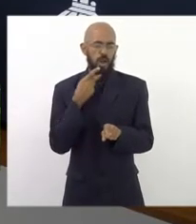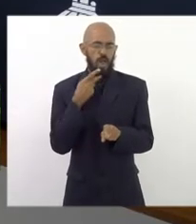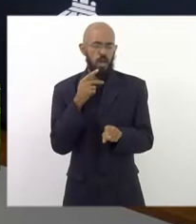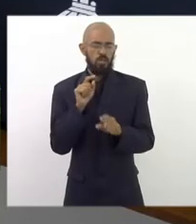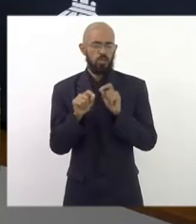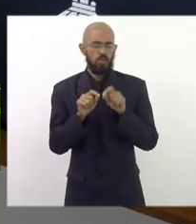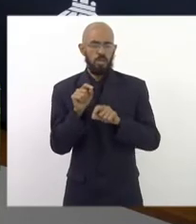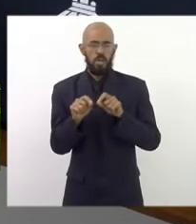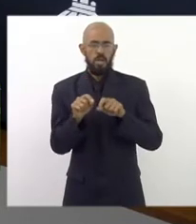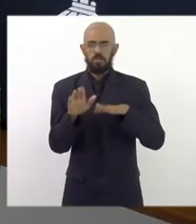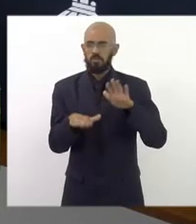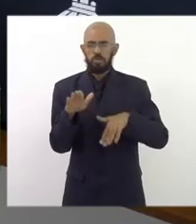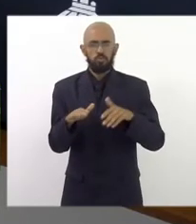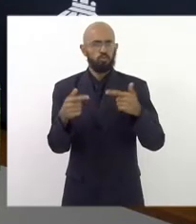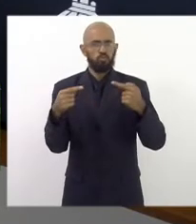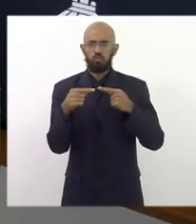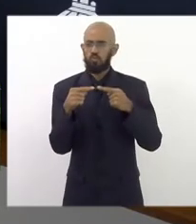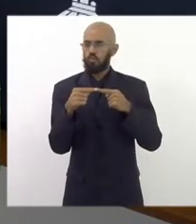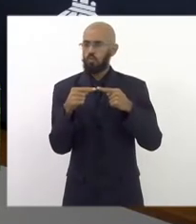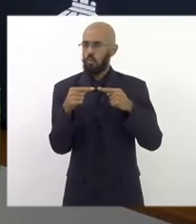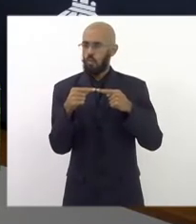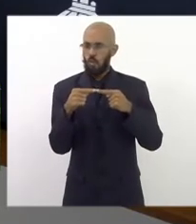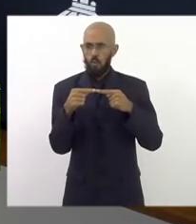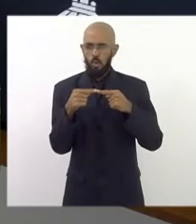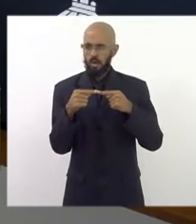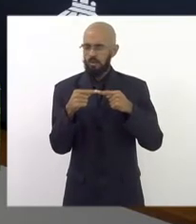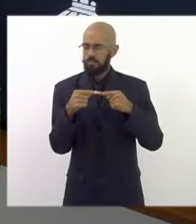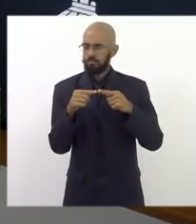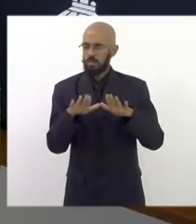nem sempre concordamos, e não há problema